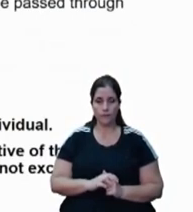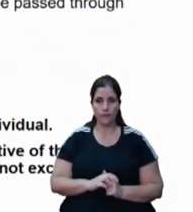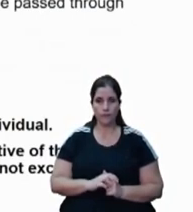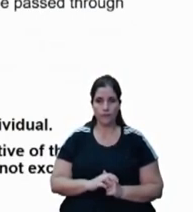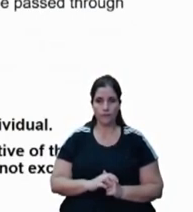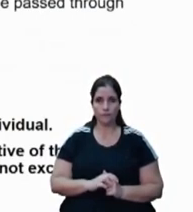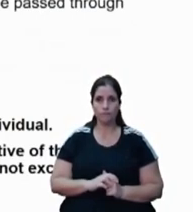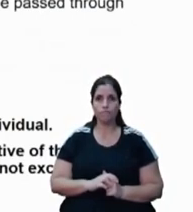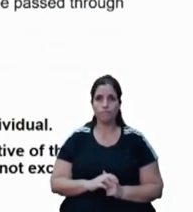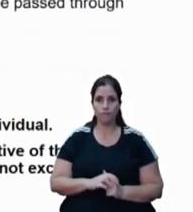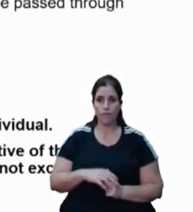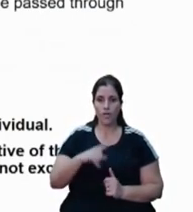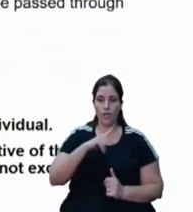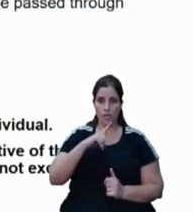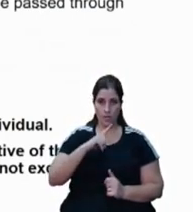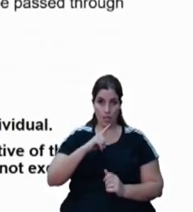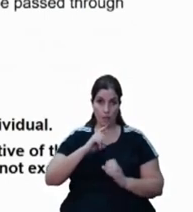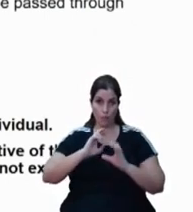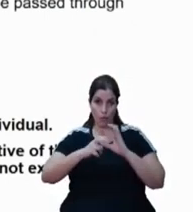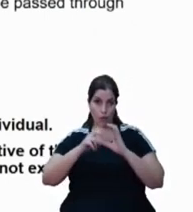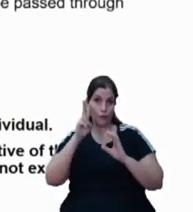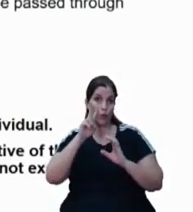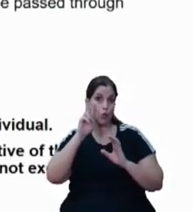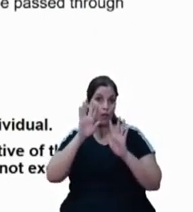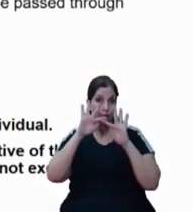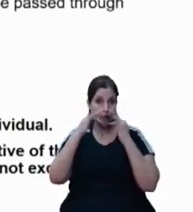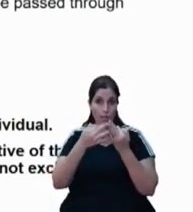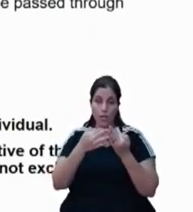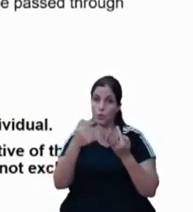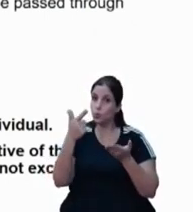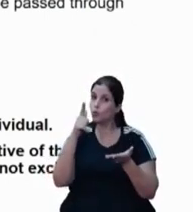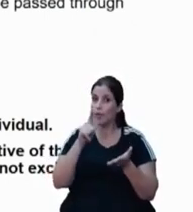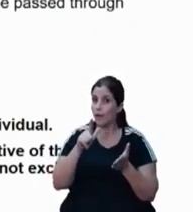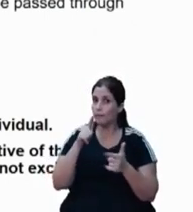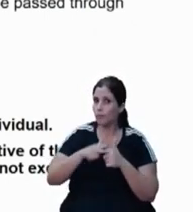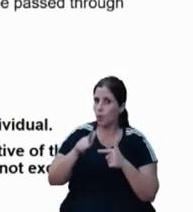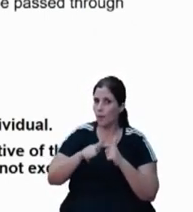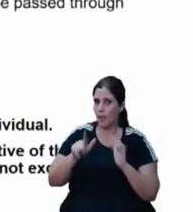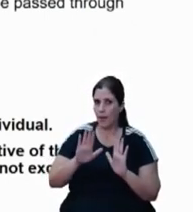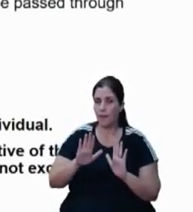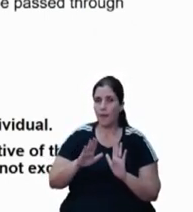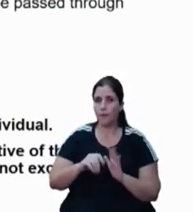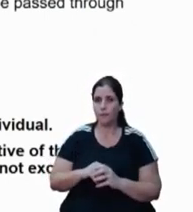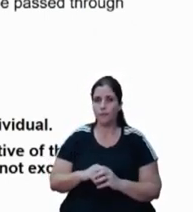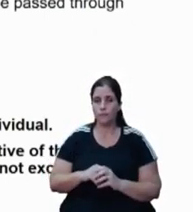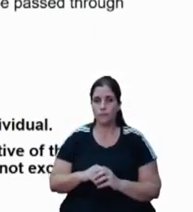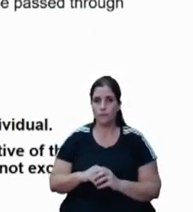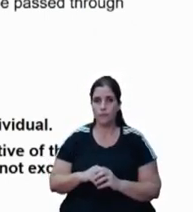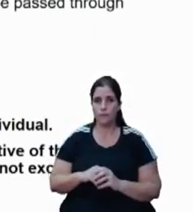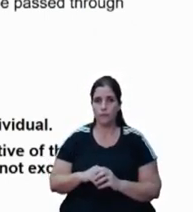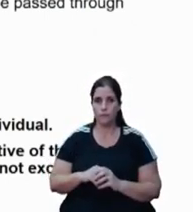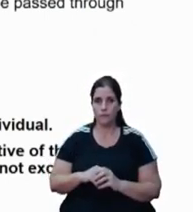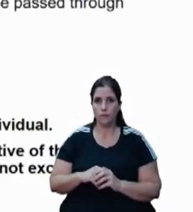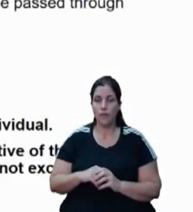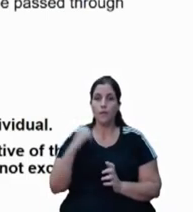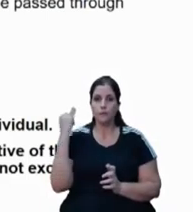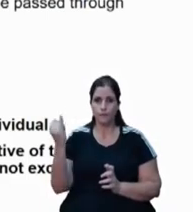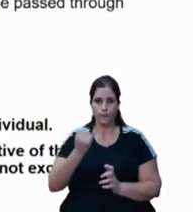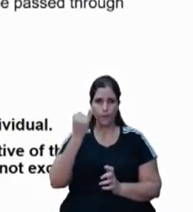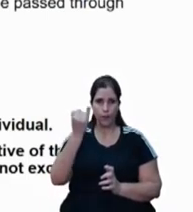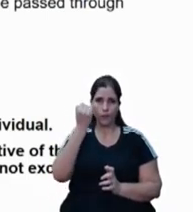Existem algumas razões pelas quais a história familiar pode estar ausente, mesmo se o indivíduo tiver uma doença genética. É